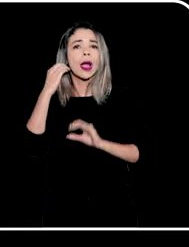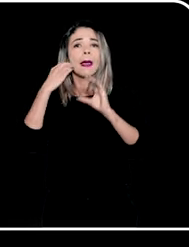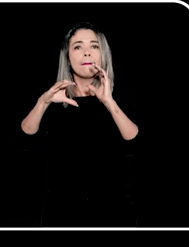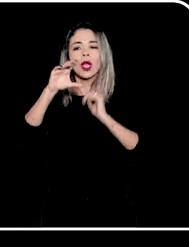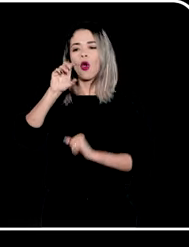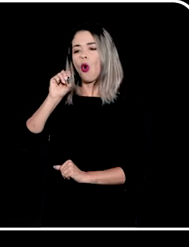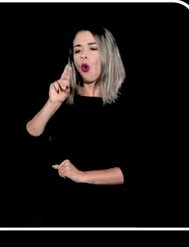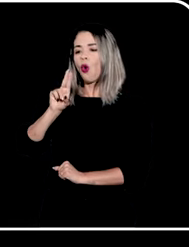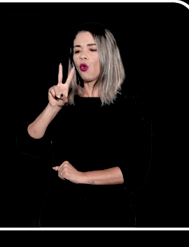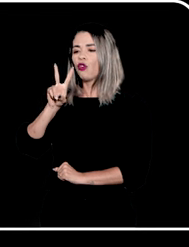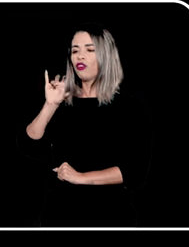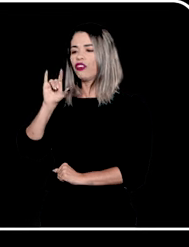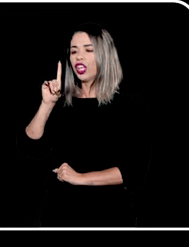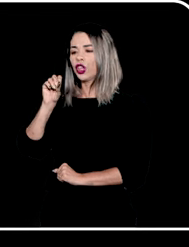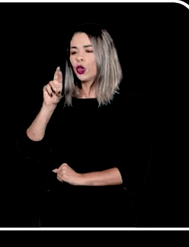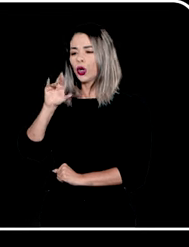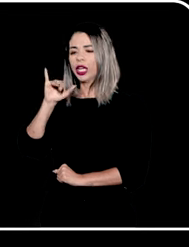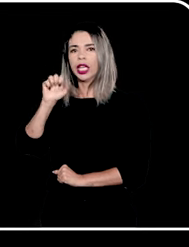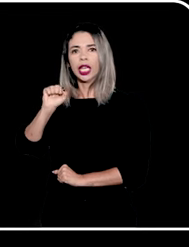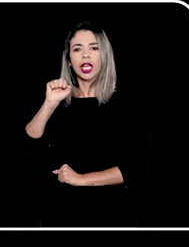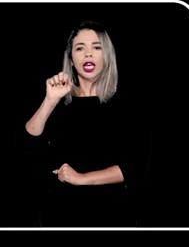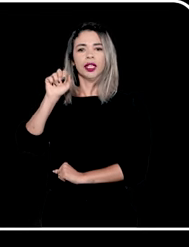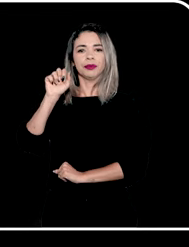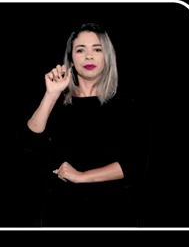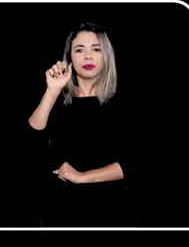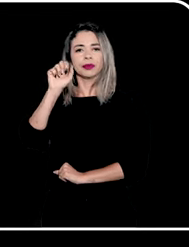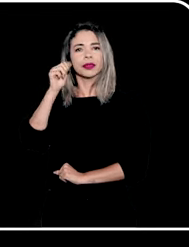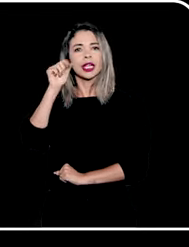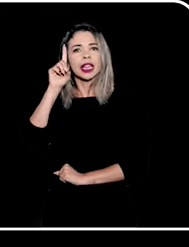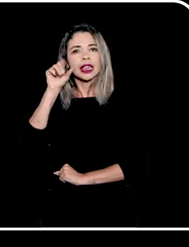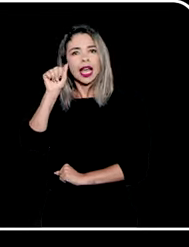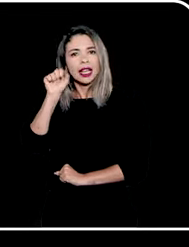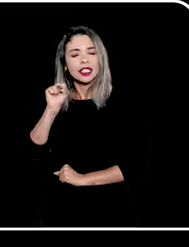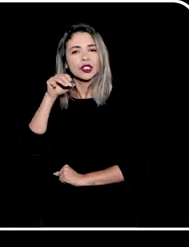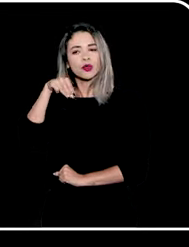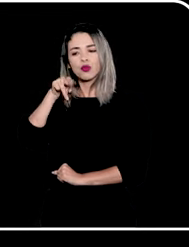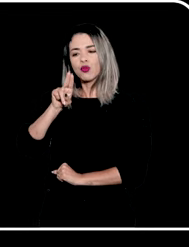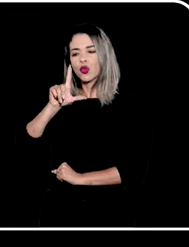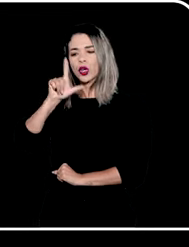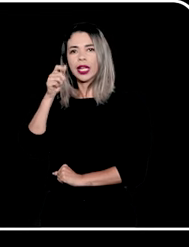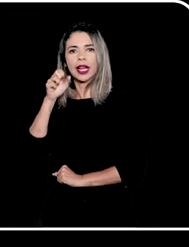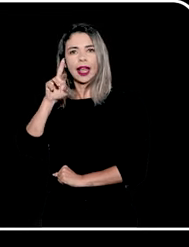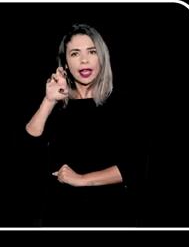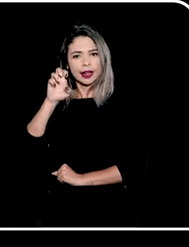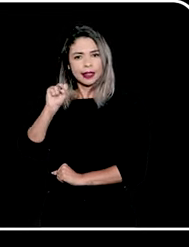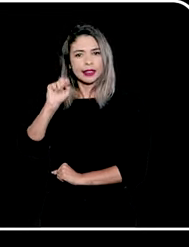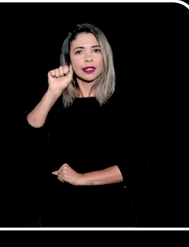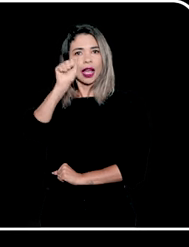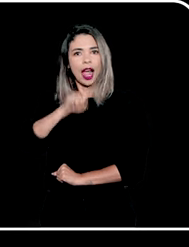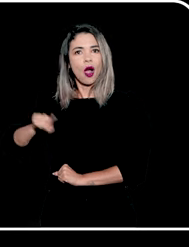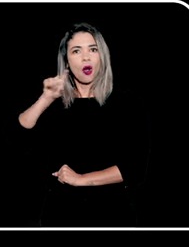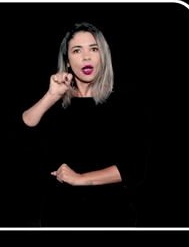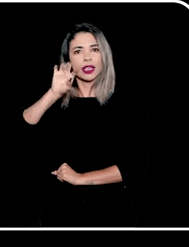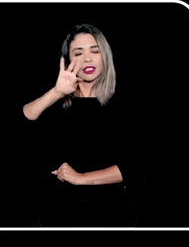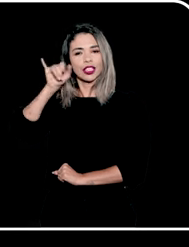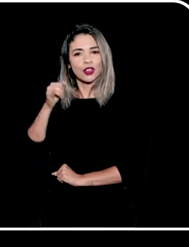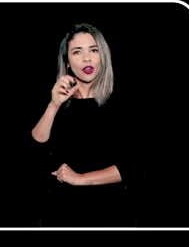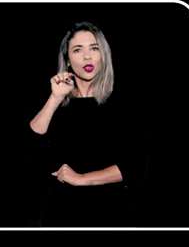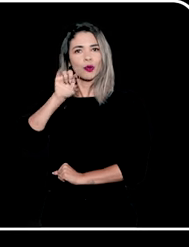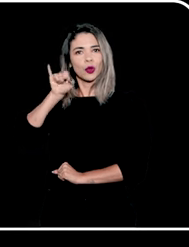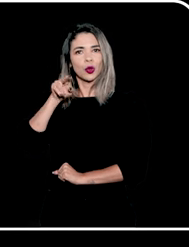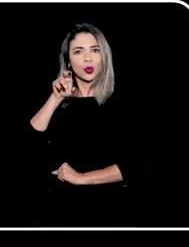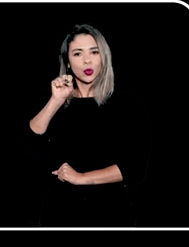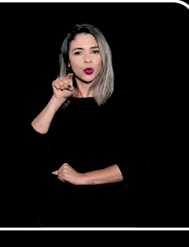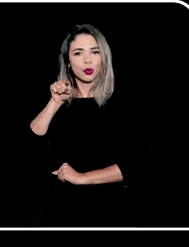ouvidorias mulheres @st j.jus PBR telefone 6133